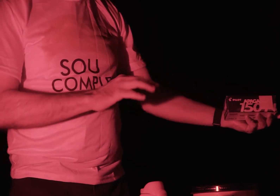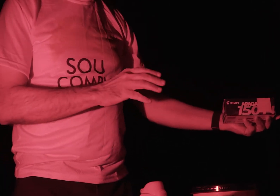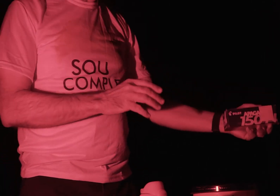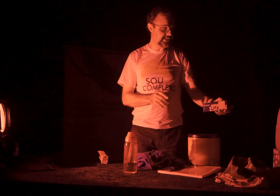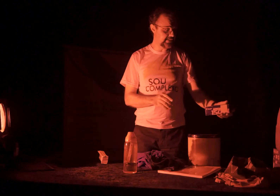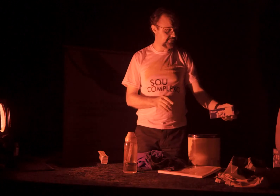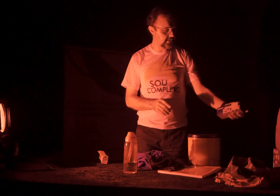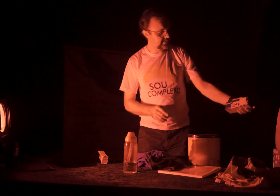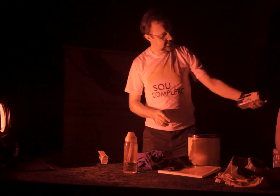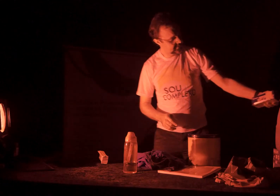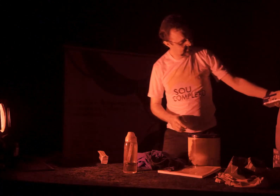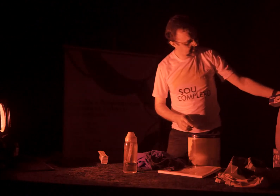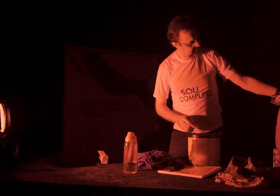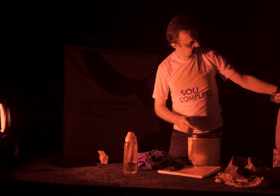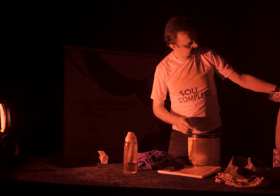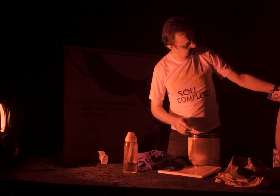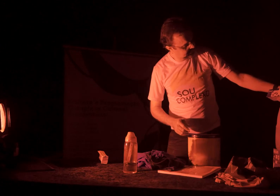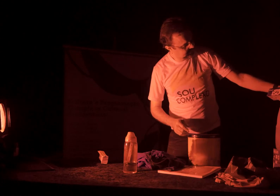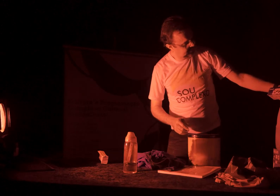Não sei se vocês conseguem ver.